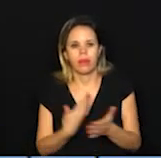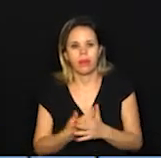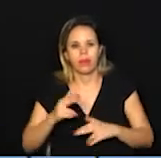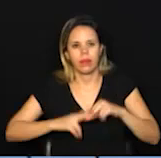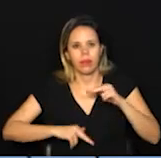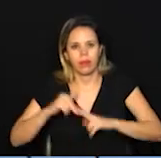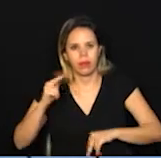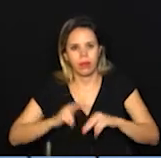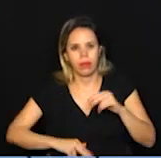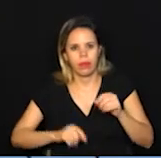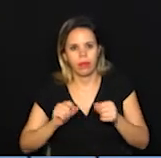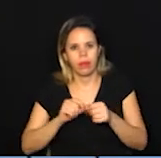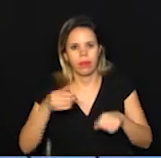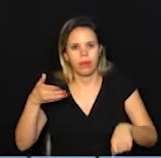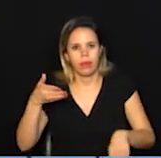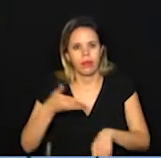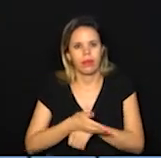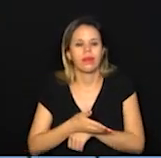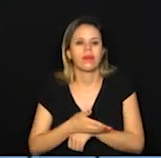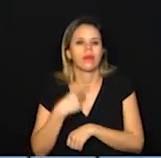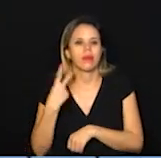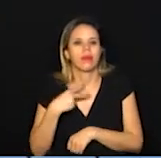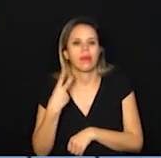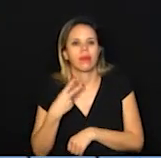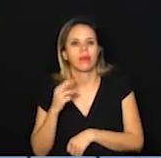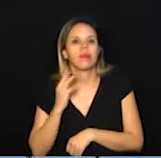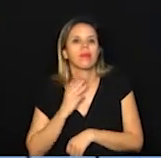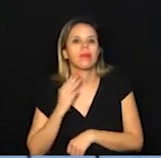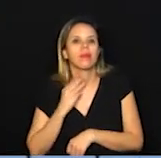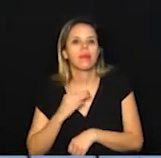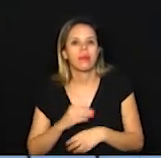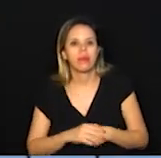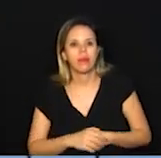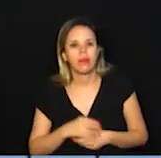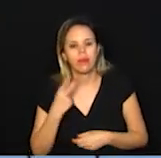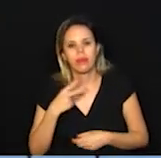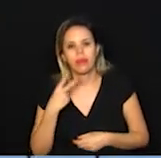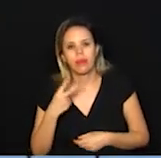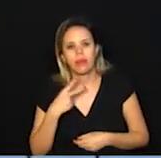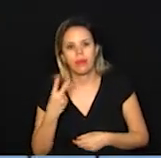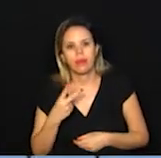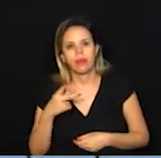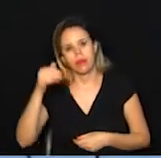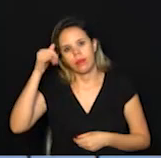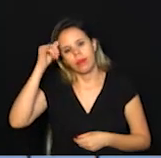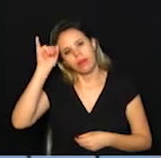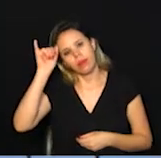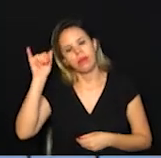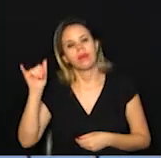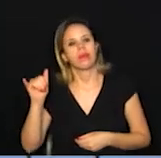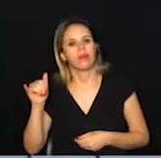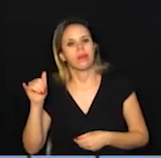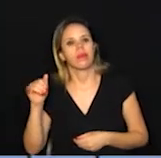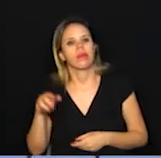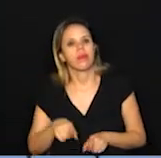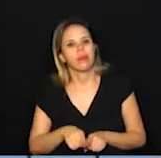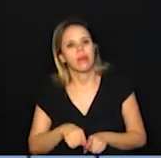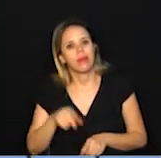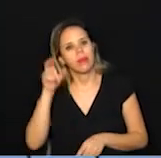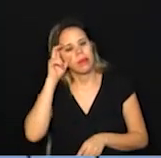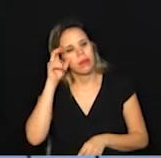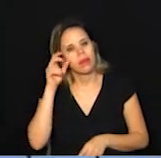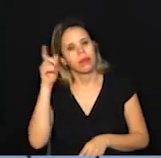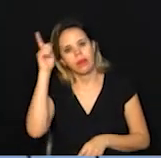junho e fazem parte, além do vereador Cecílio Santos, os vereadores Paulo Búfalo, Gustavo Peta, Carlinhos Camelô